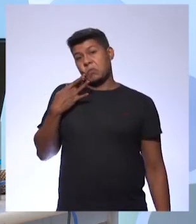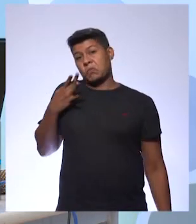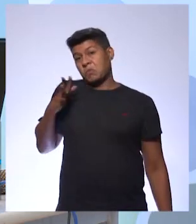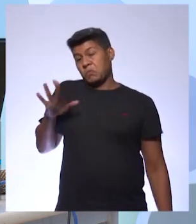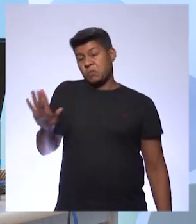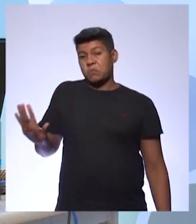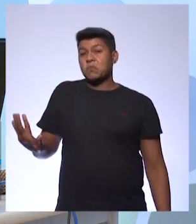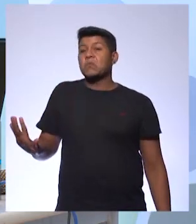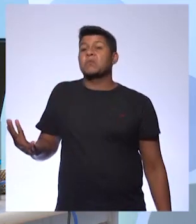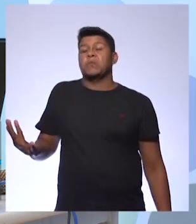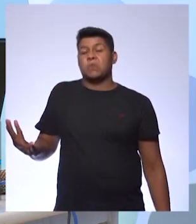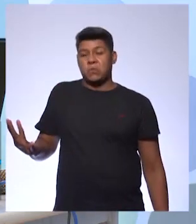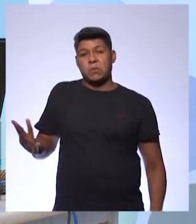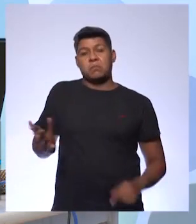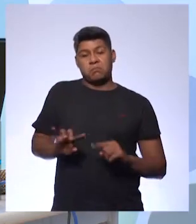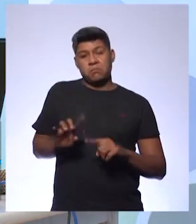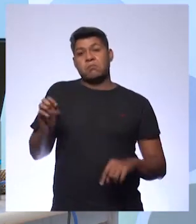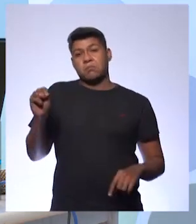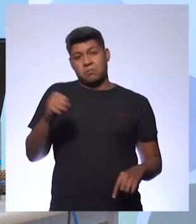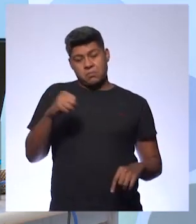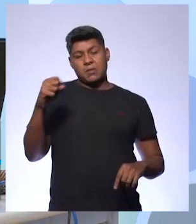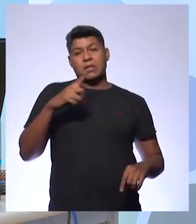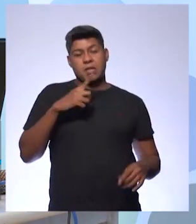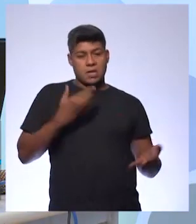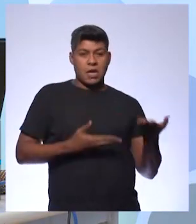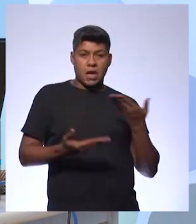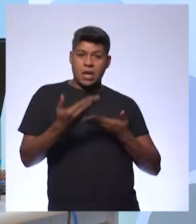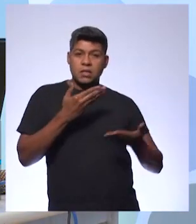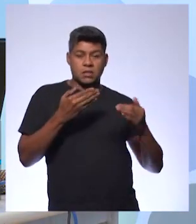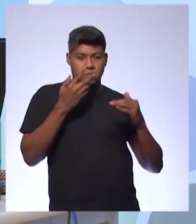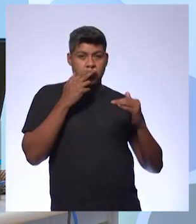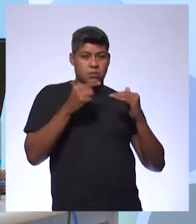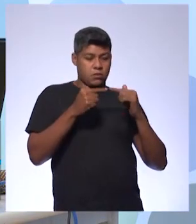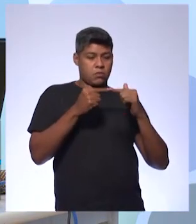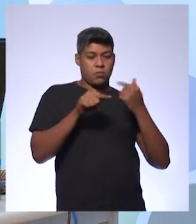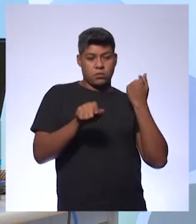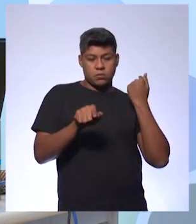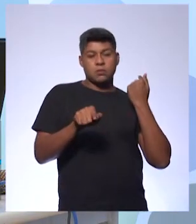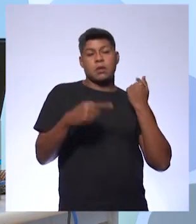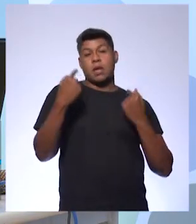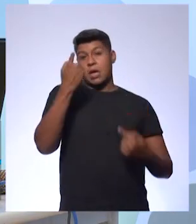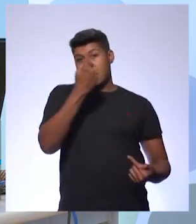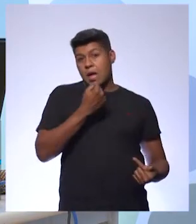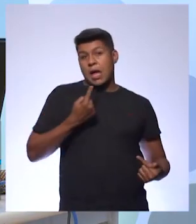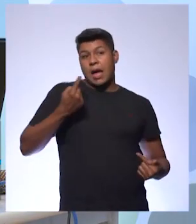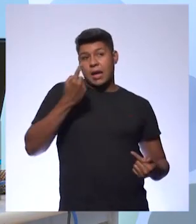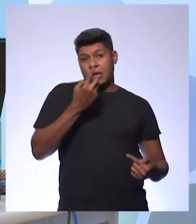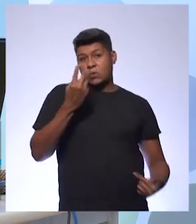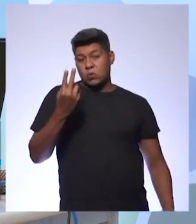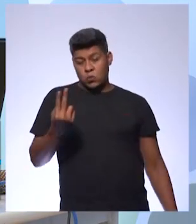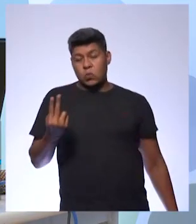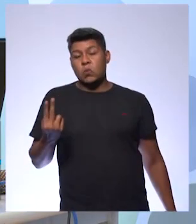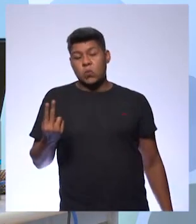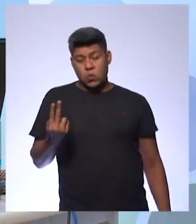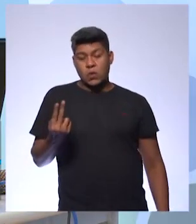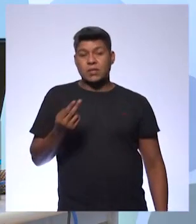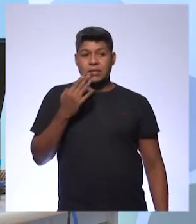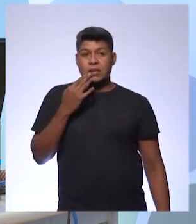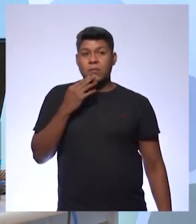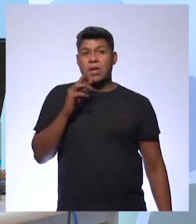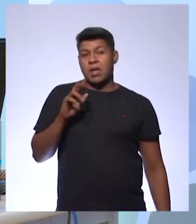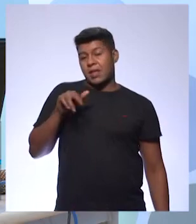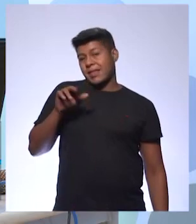2 realidades. Só que sim, há uma relação de oposição. 2 caras. Olha, o Renato é dos